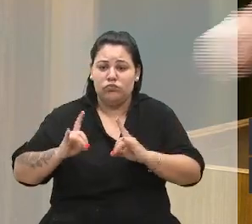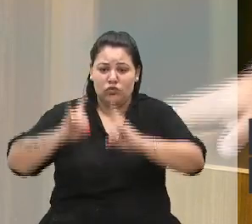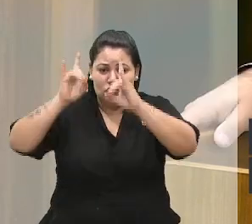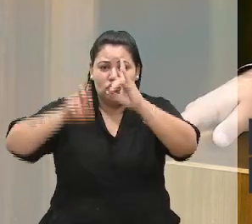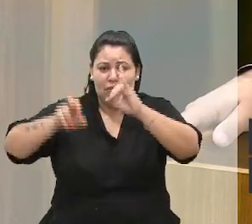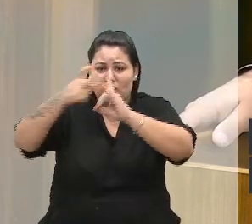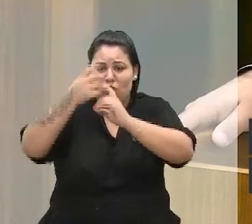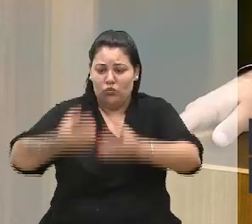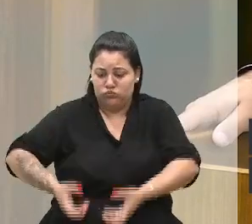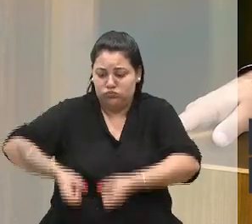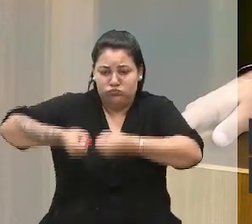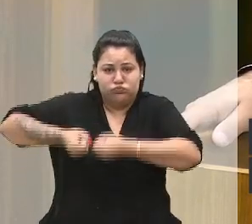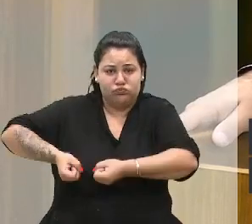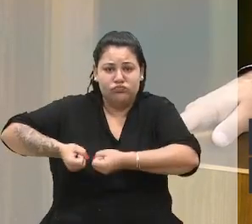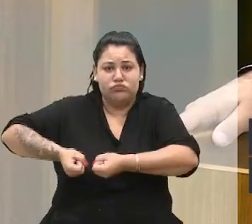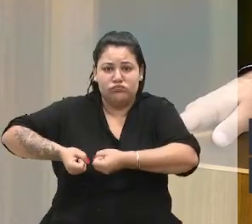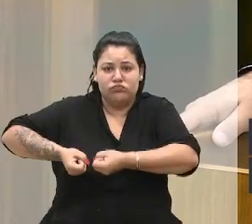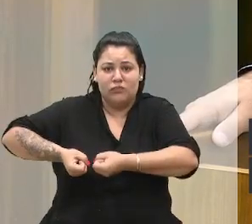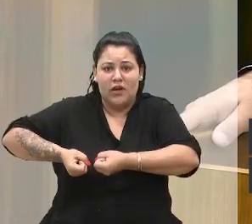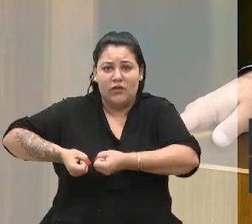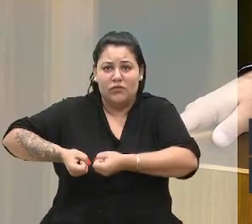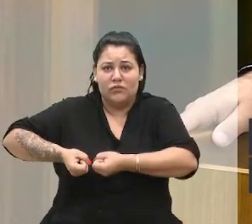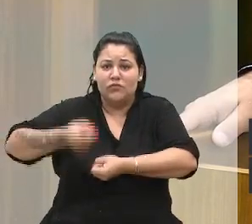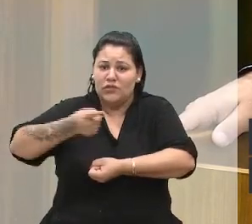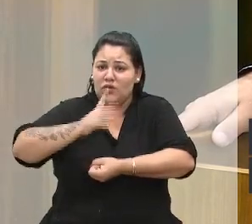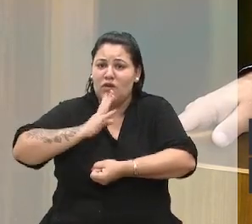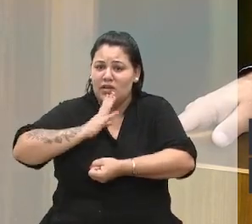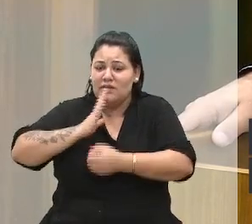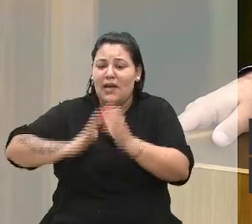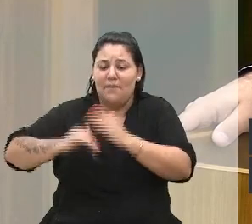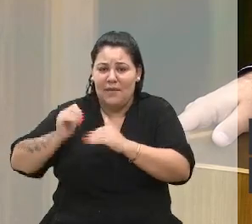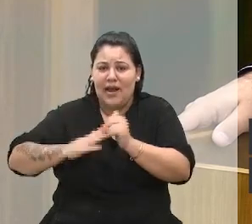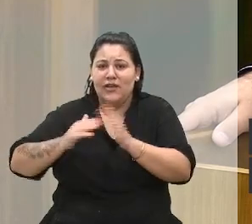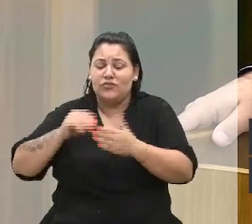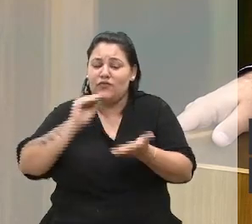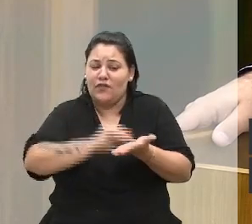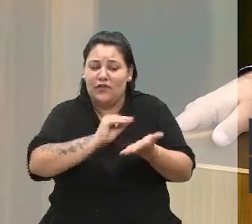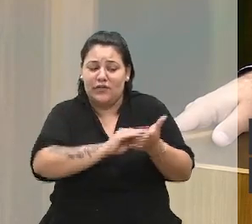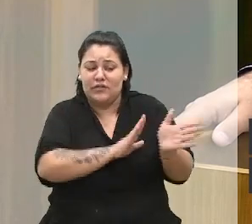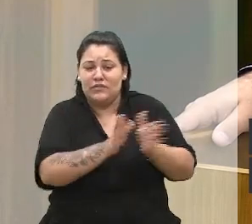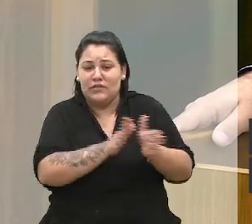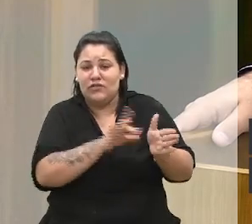problema, né, em relação a uma falta de acessibilidade, porque tinha uma turma no 2º